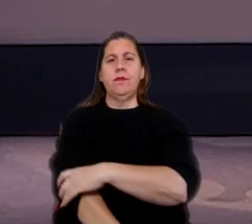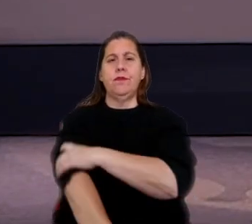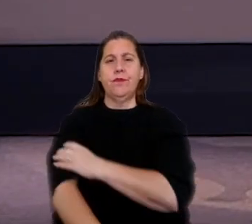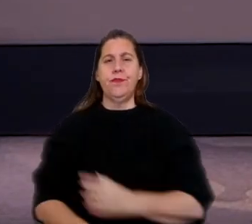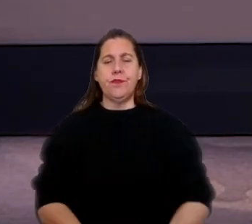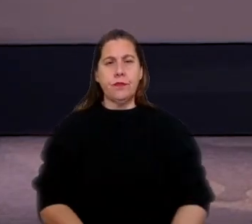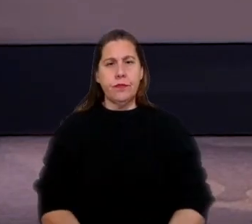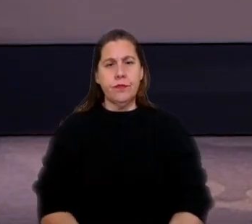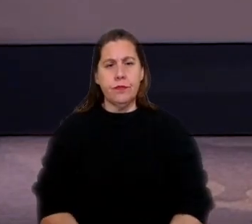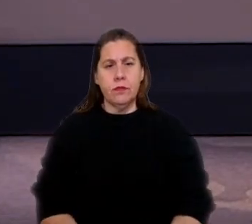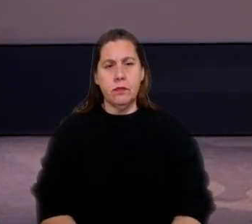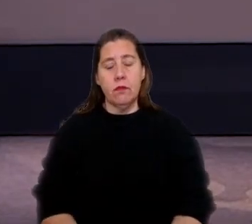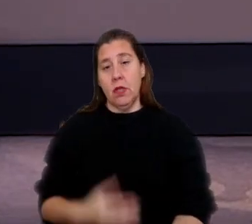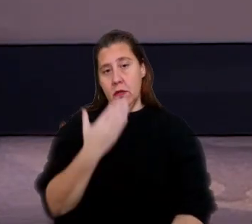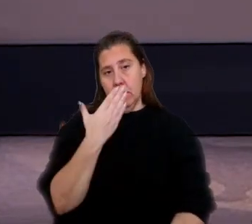pouco a respeito.